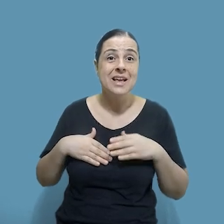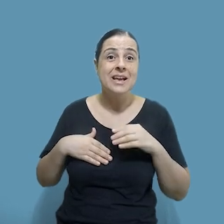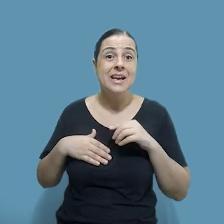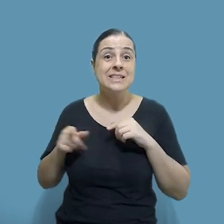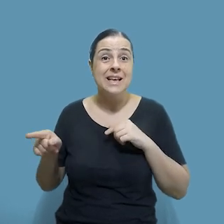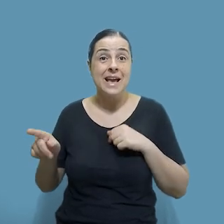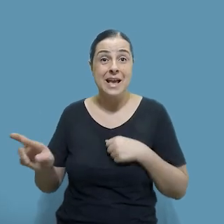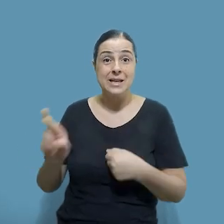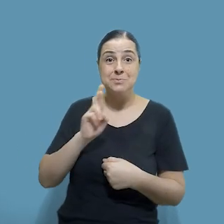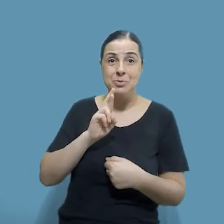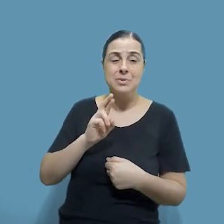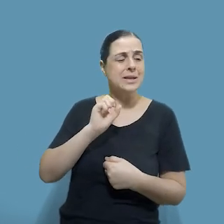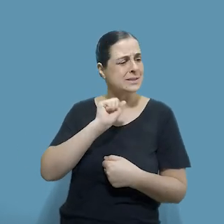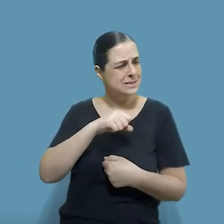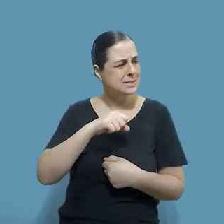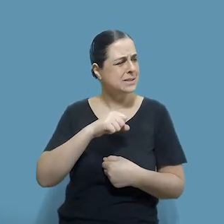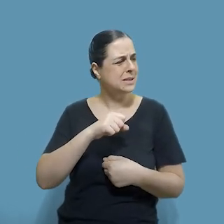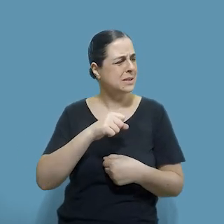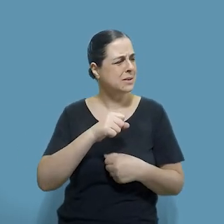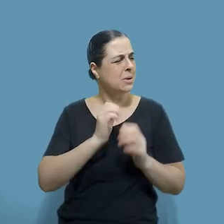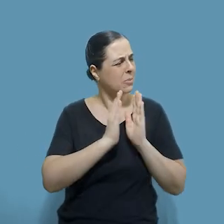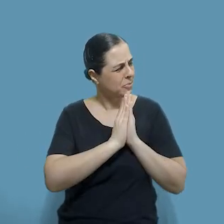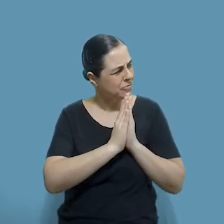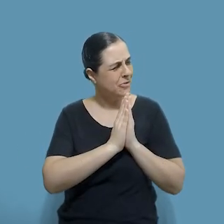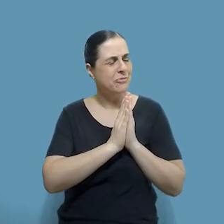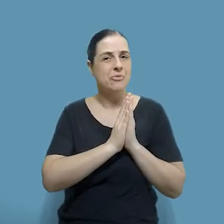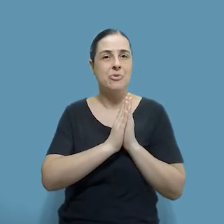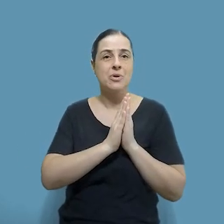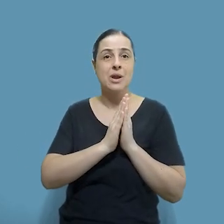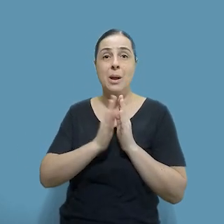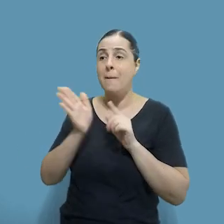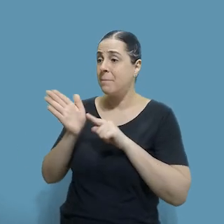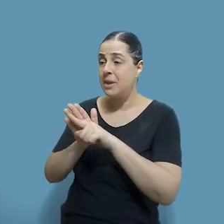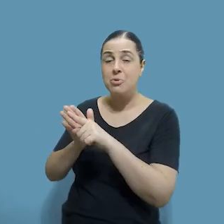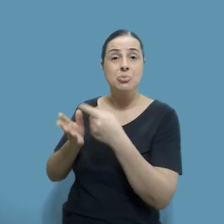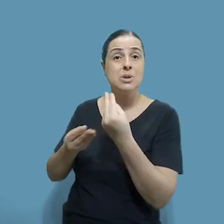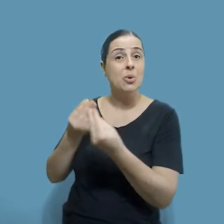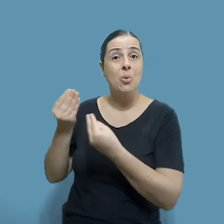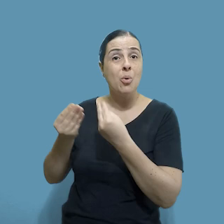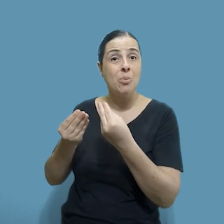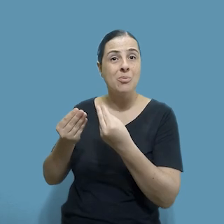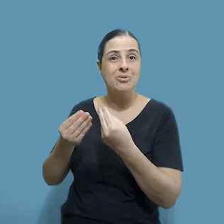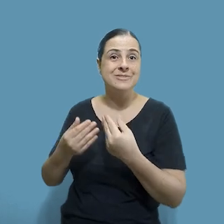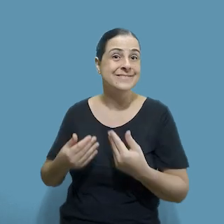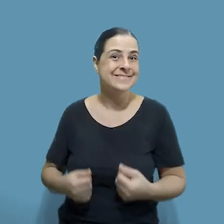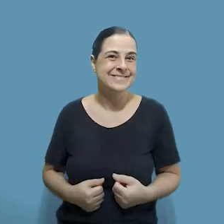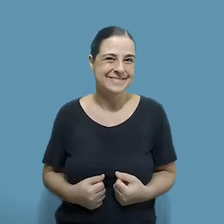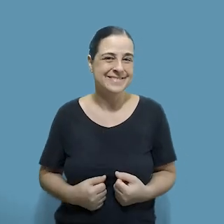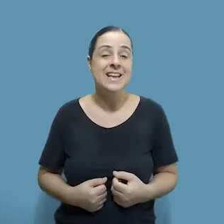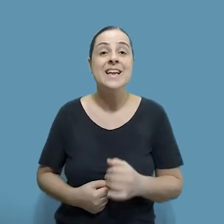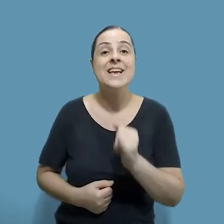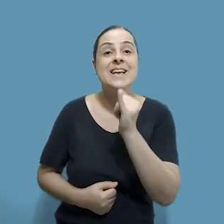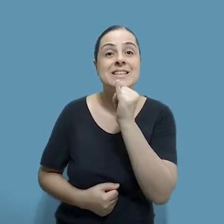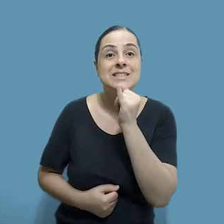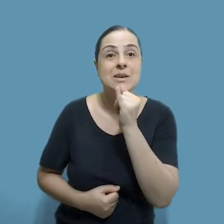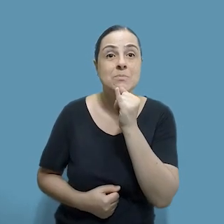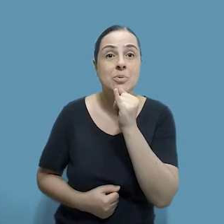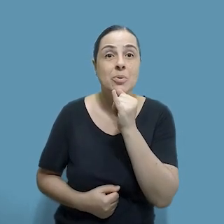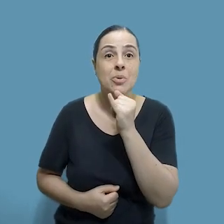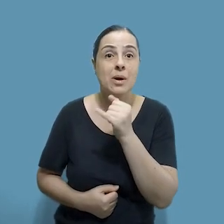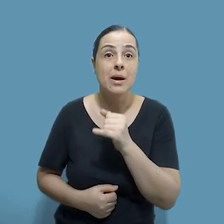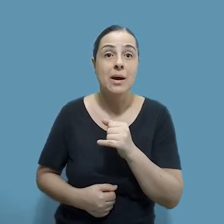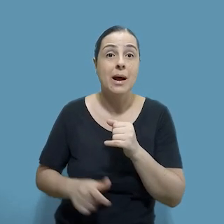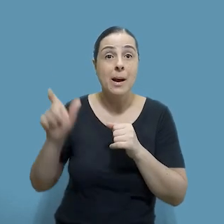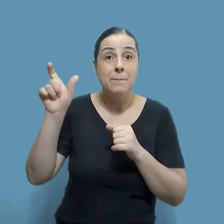favor, como é que eu posso te ajudar? Né? Uma pessoa cega, por exemplo, se eu puxar pelo braço, ela vai